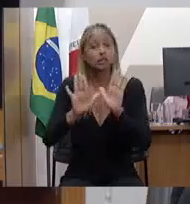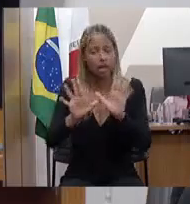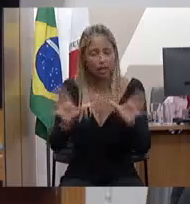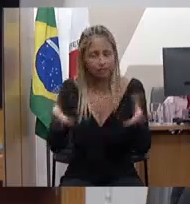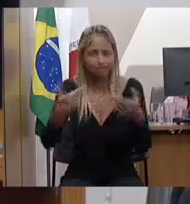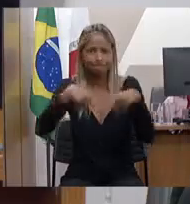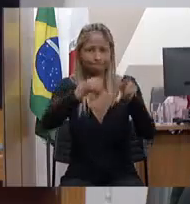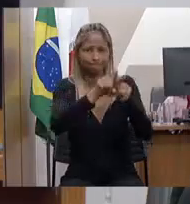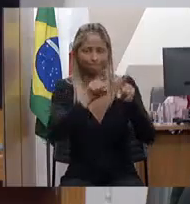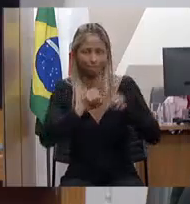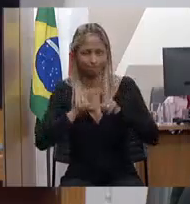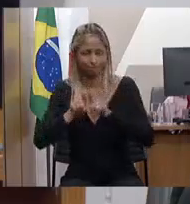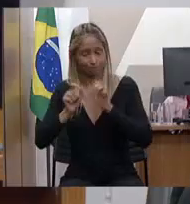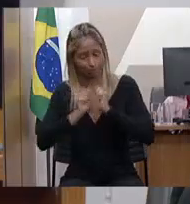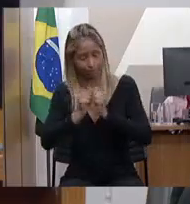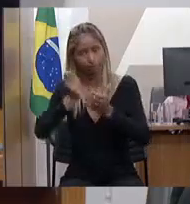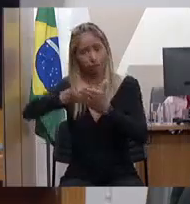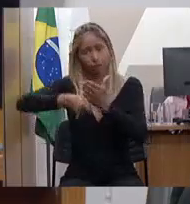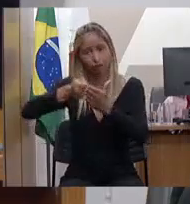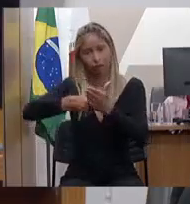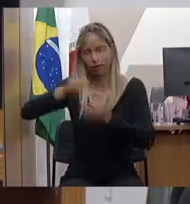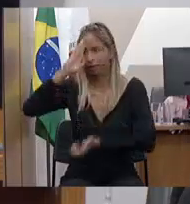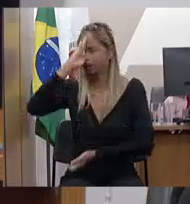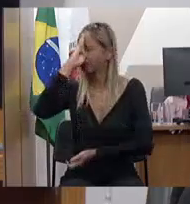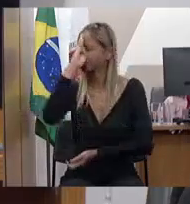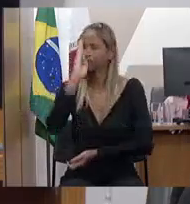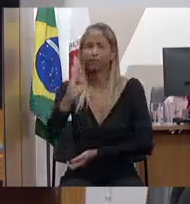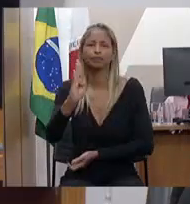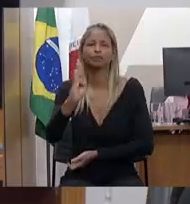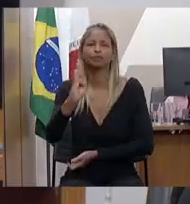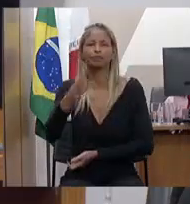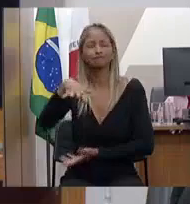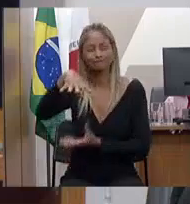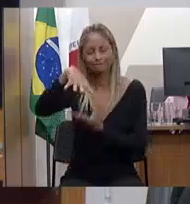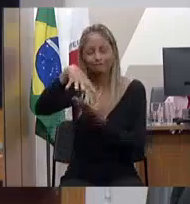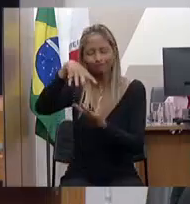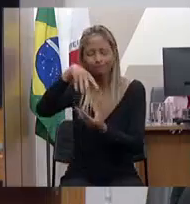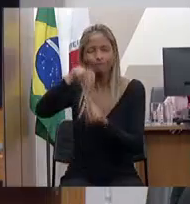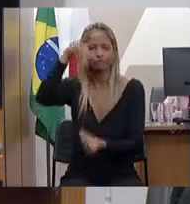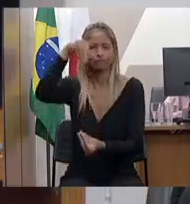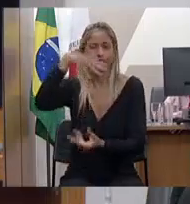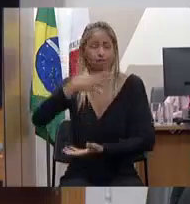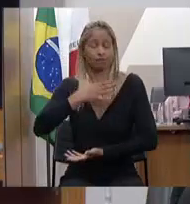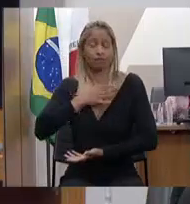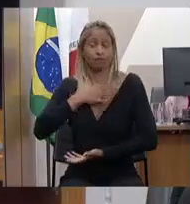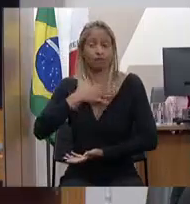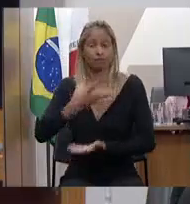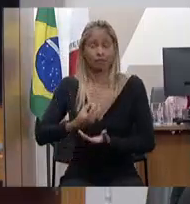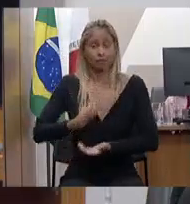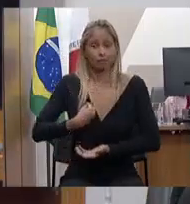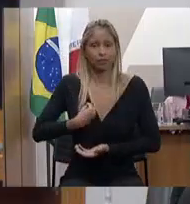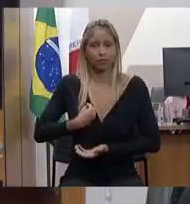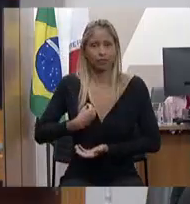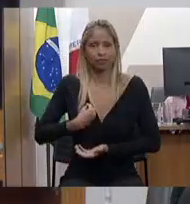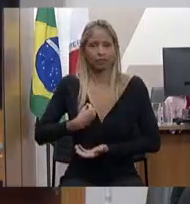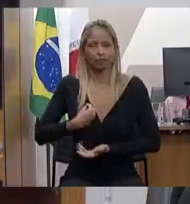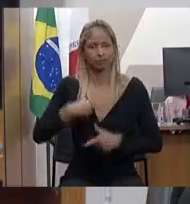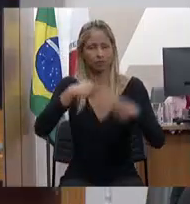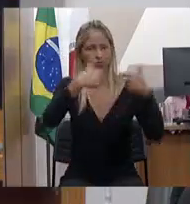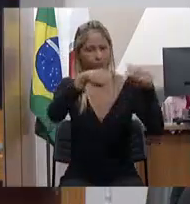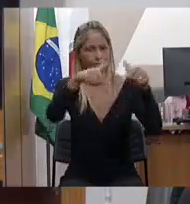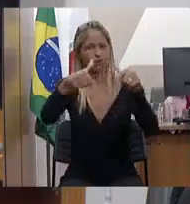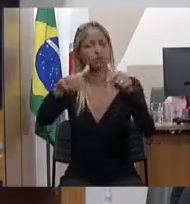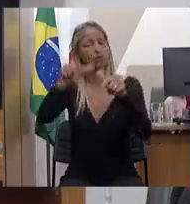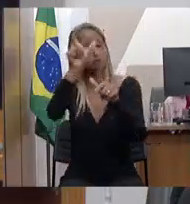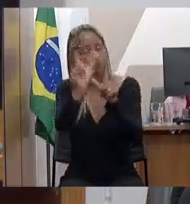parceiros ou companheiros nessa luta mas assim o espírito da saúde do trabalhador né o movimento da seu trabalhador